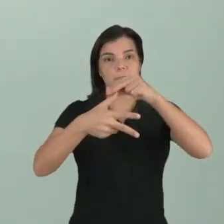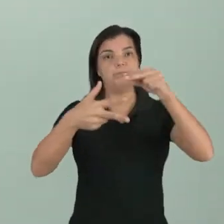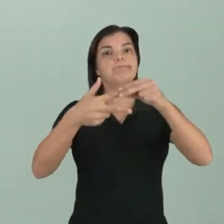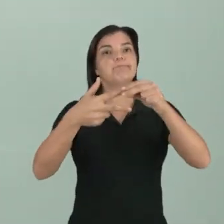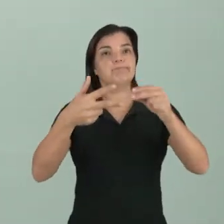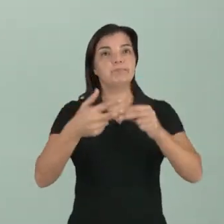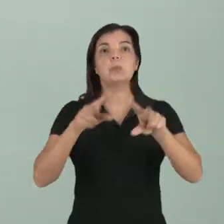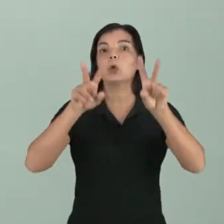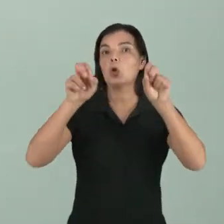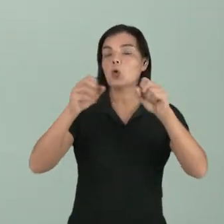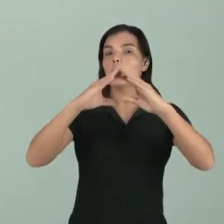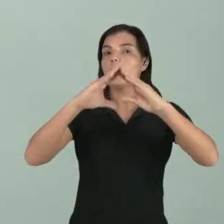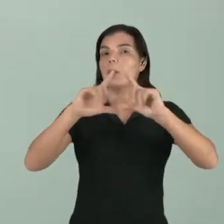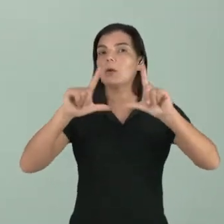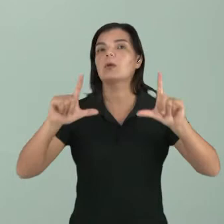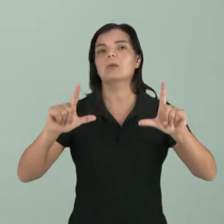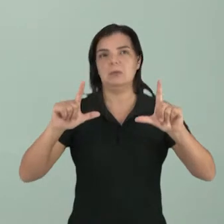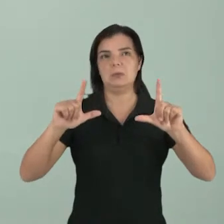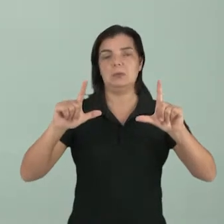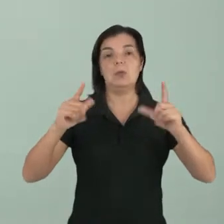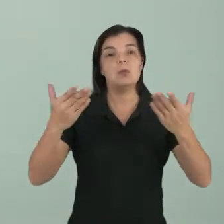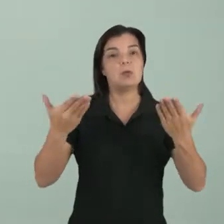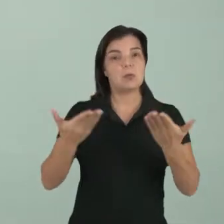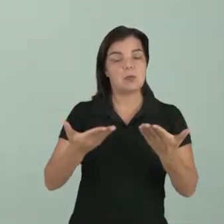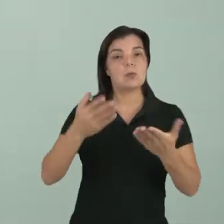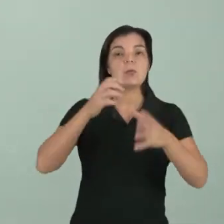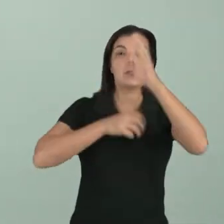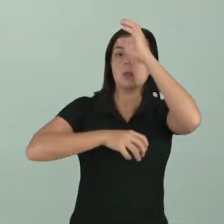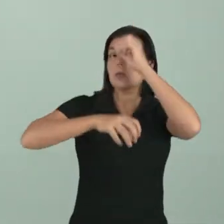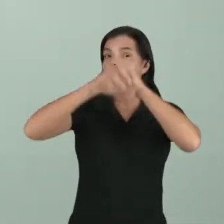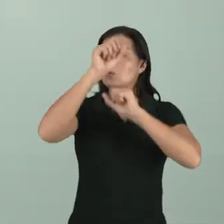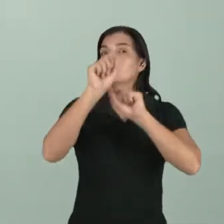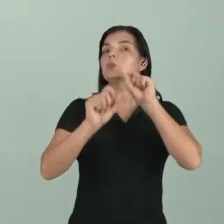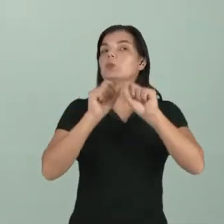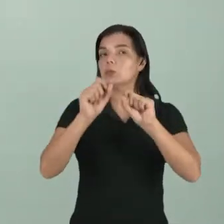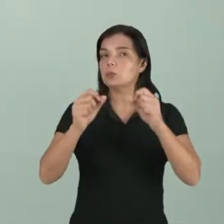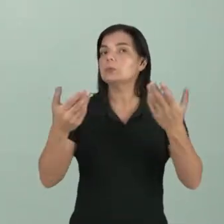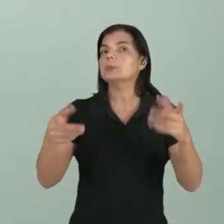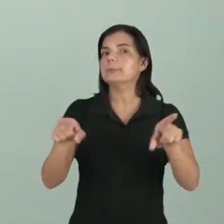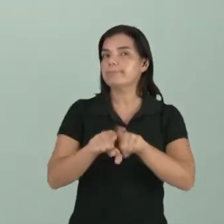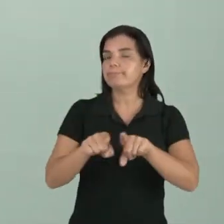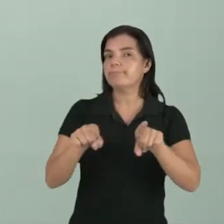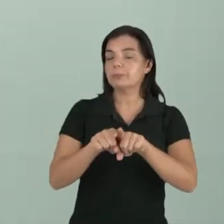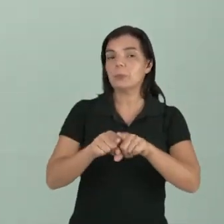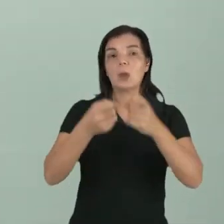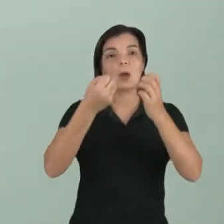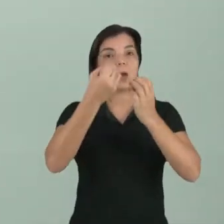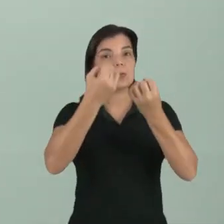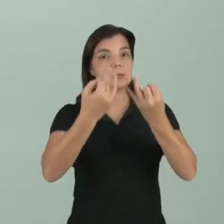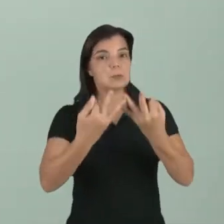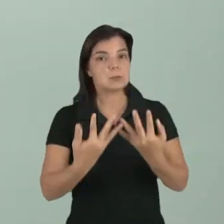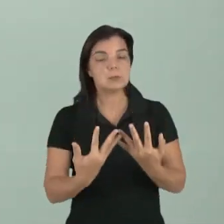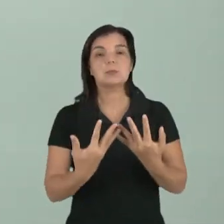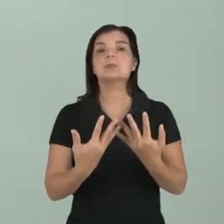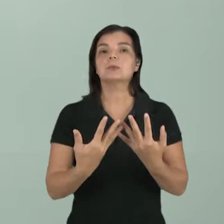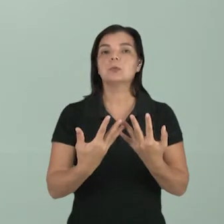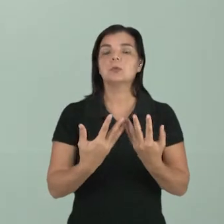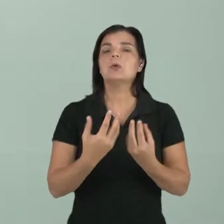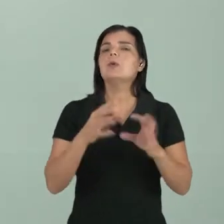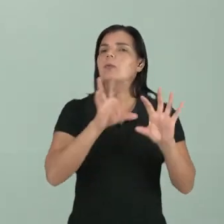que é sobre a lógica, E hoje vamos aprender um pouco sobre ela, o seu conceito e